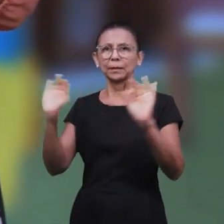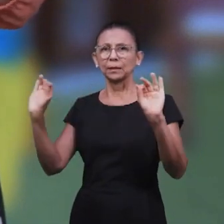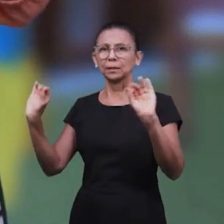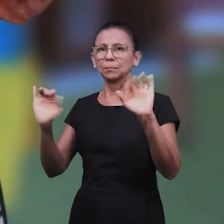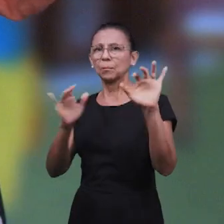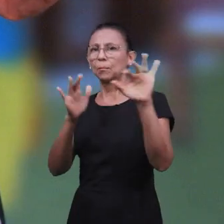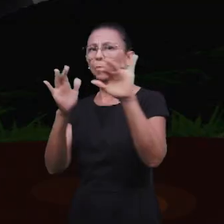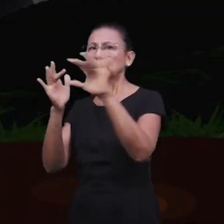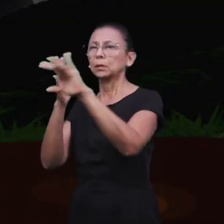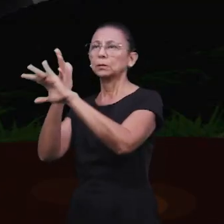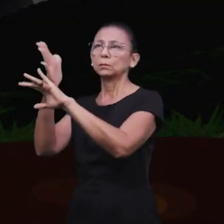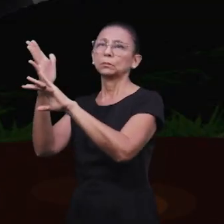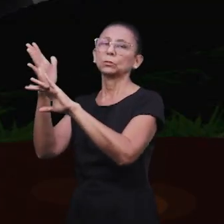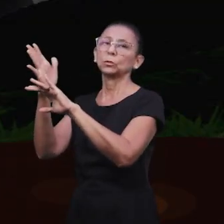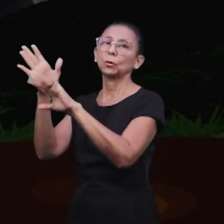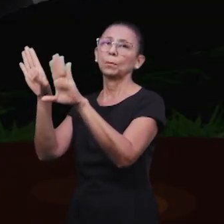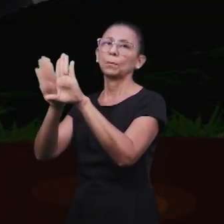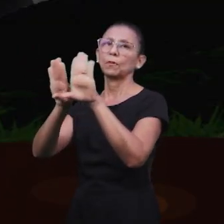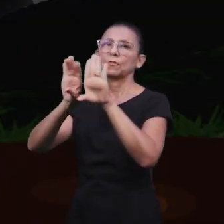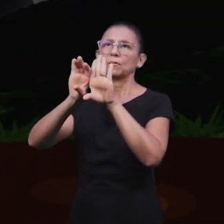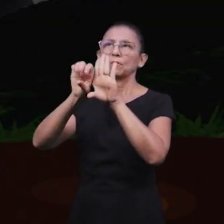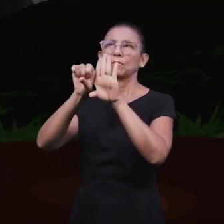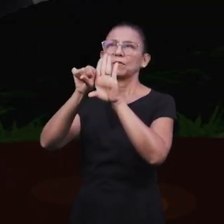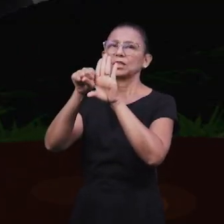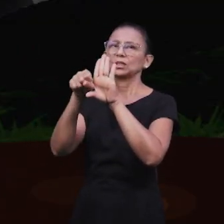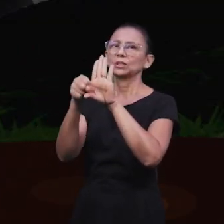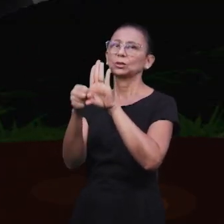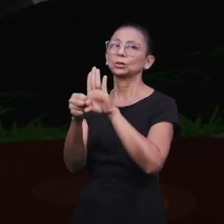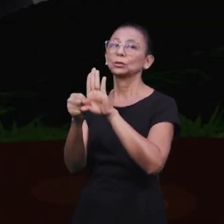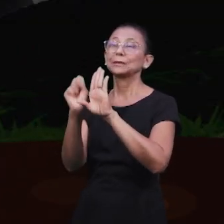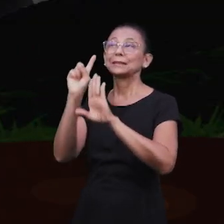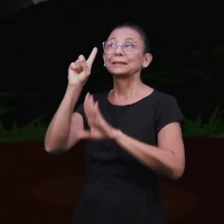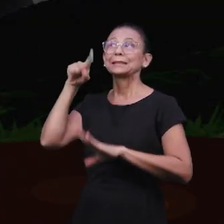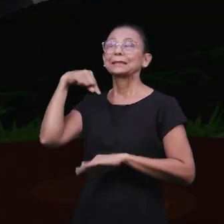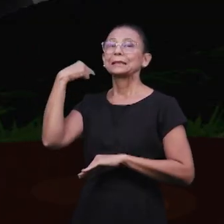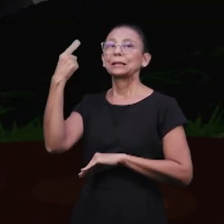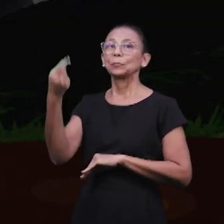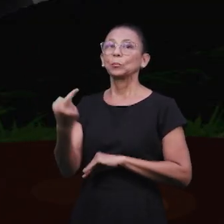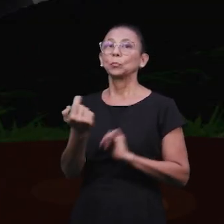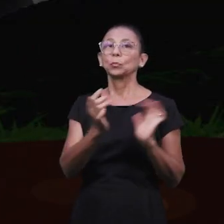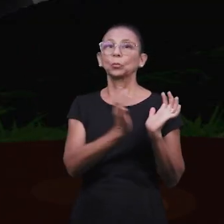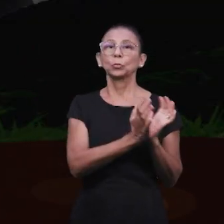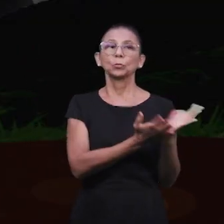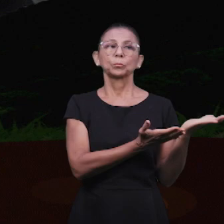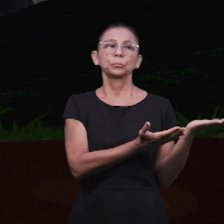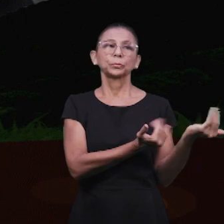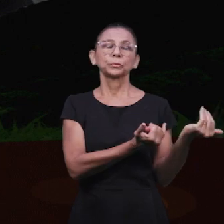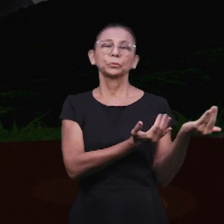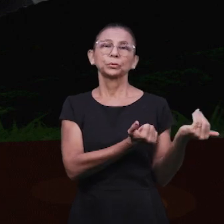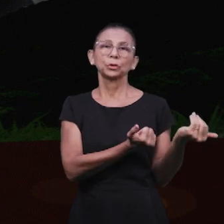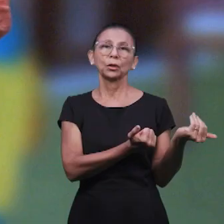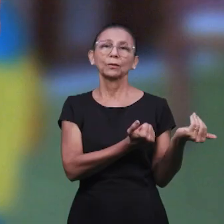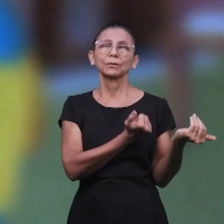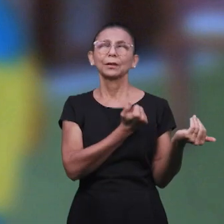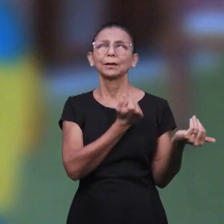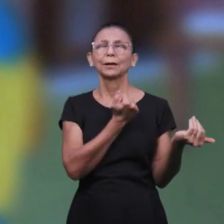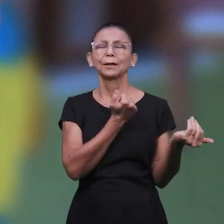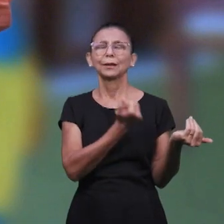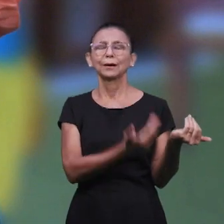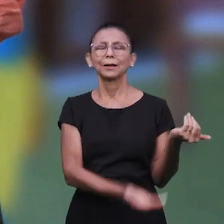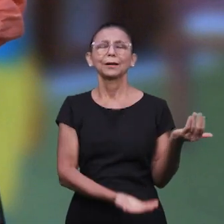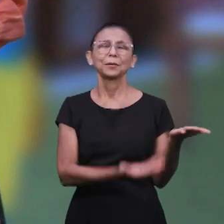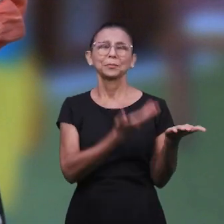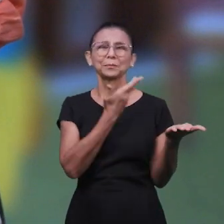fechou. Depois chegaram as outras jovens despreparadas. Elas